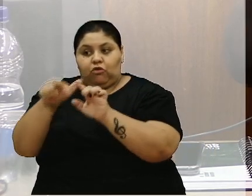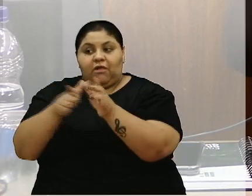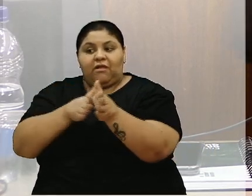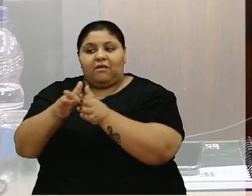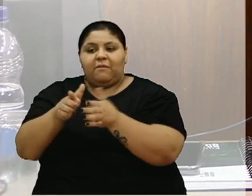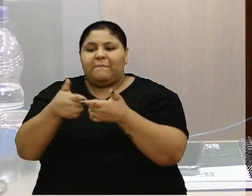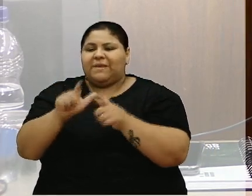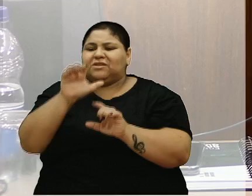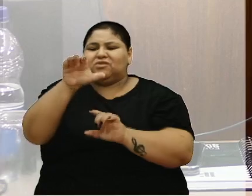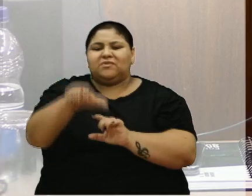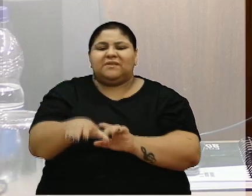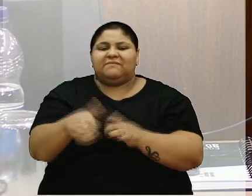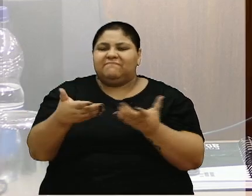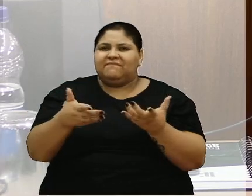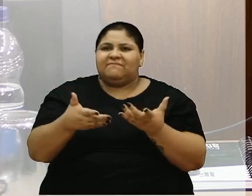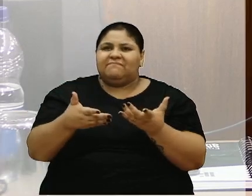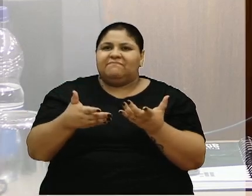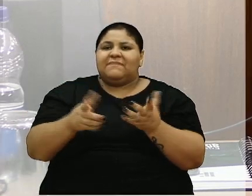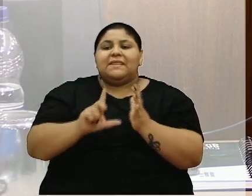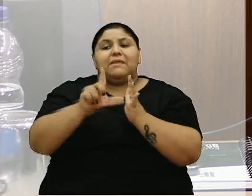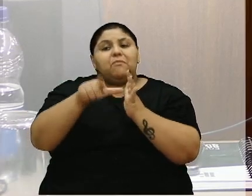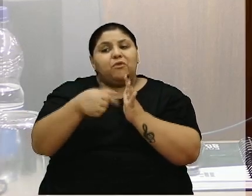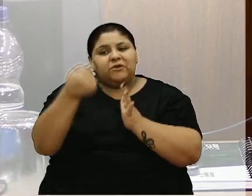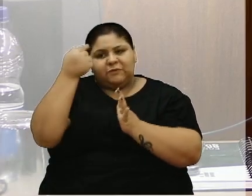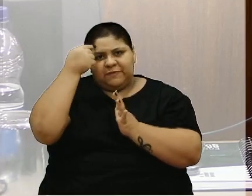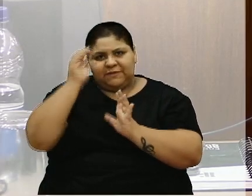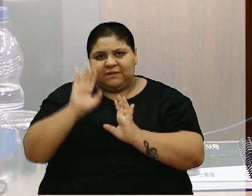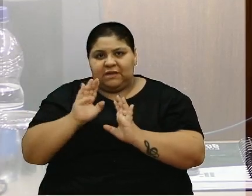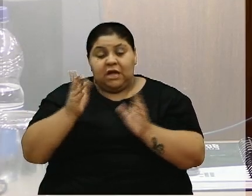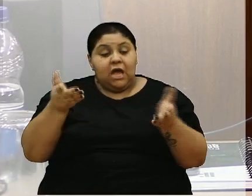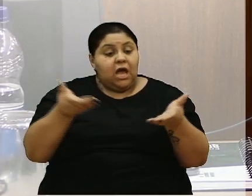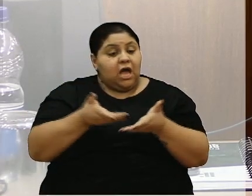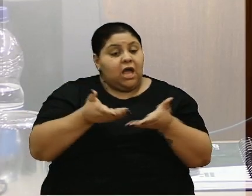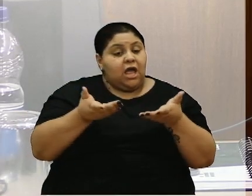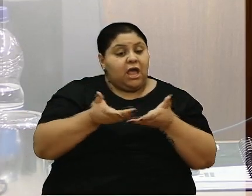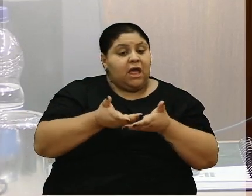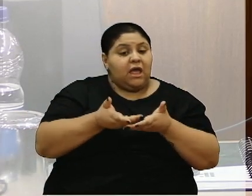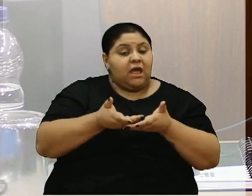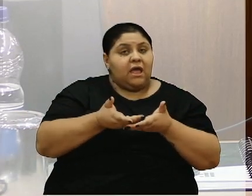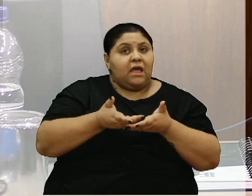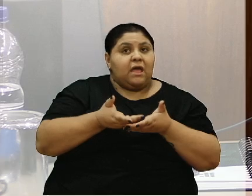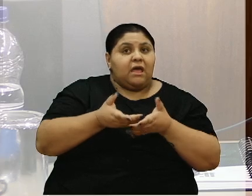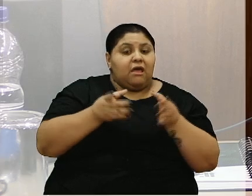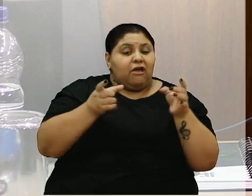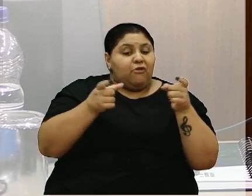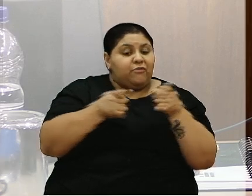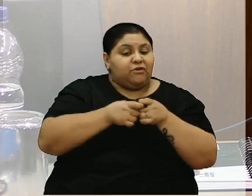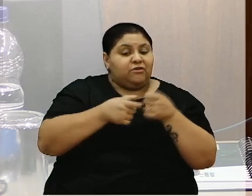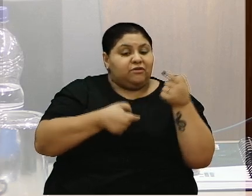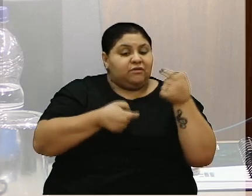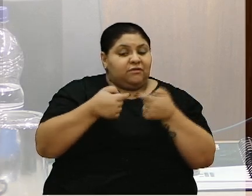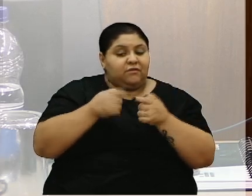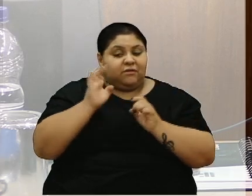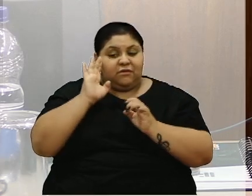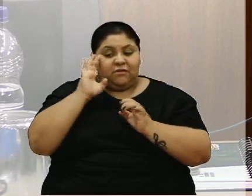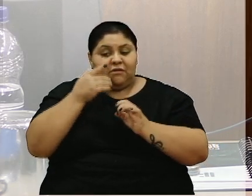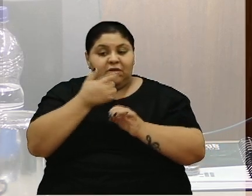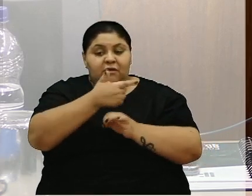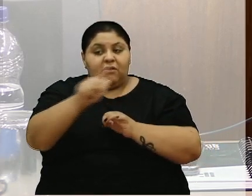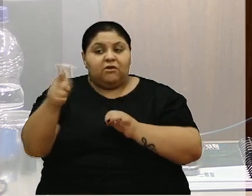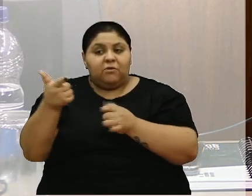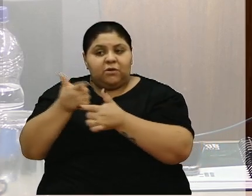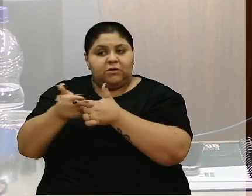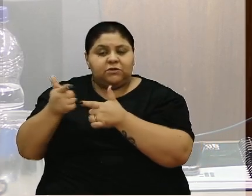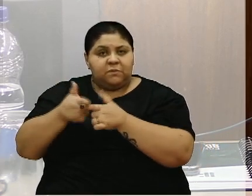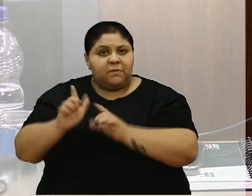ser é uma questão secundária. O que não dá, vereador Rafael, é para apequenar esse debate para resolver outros